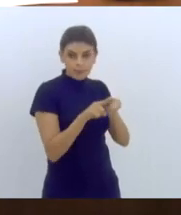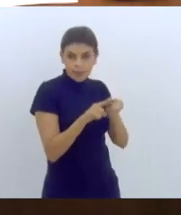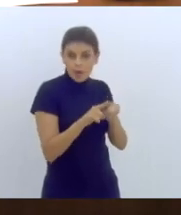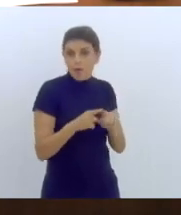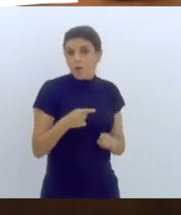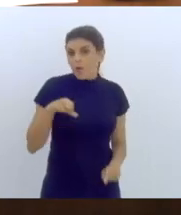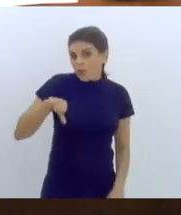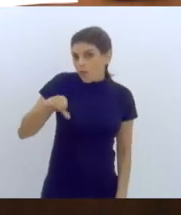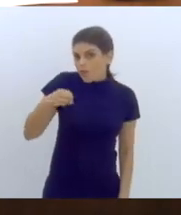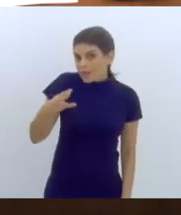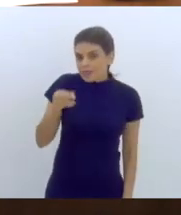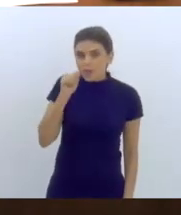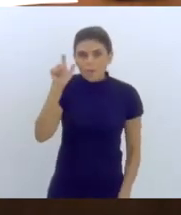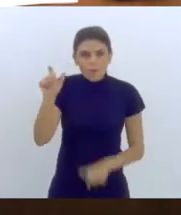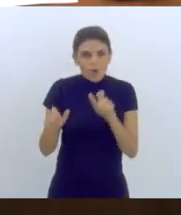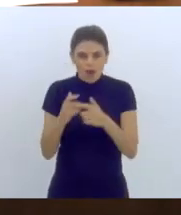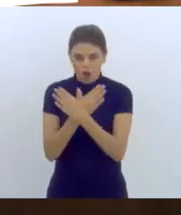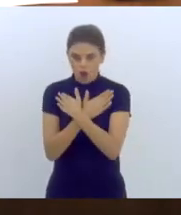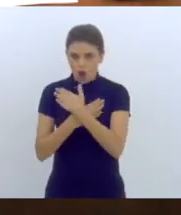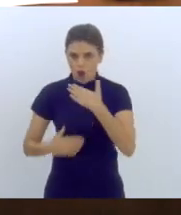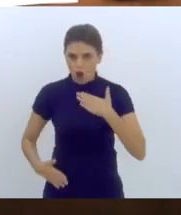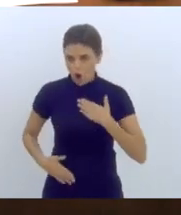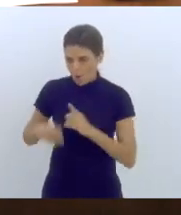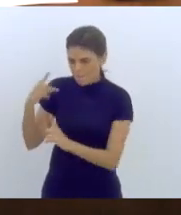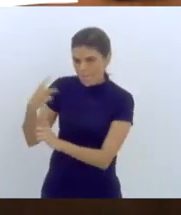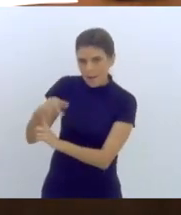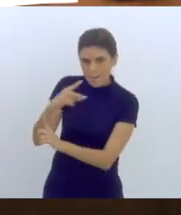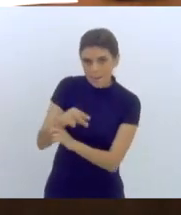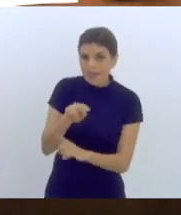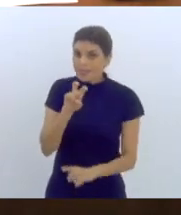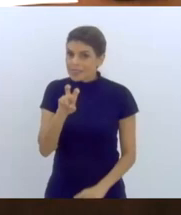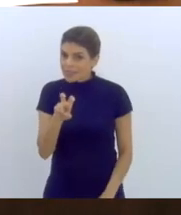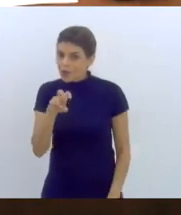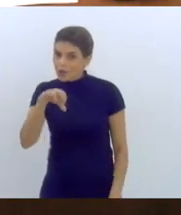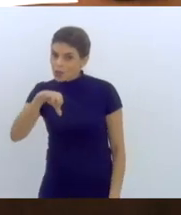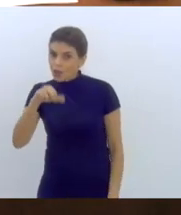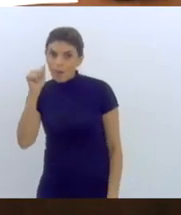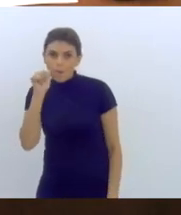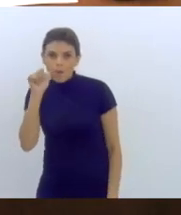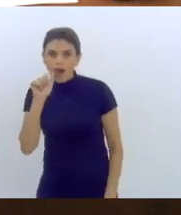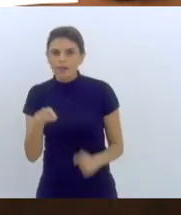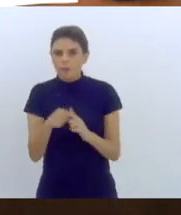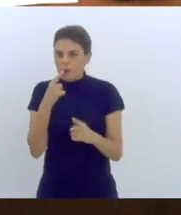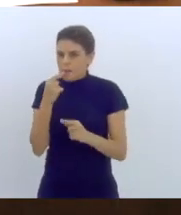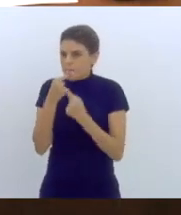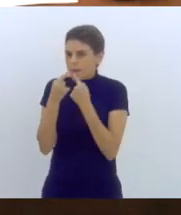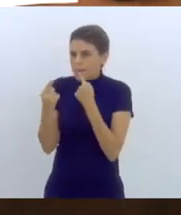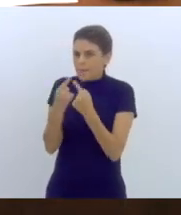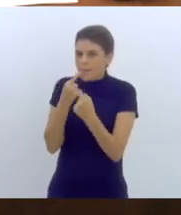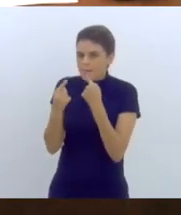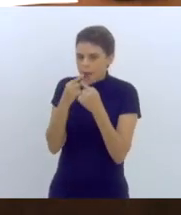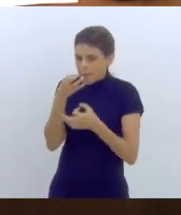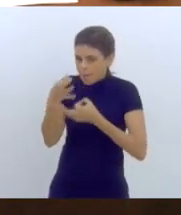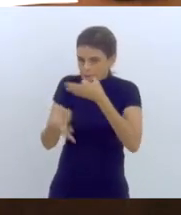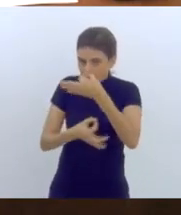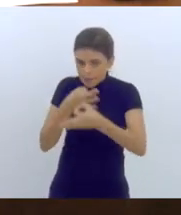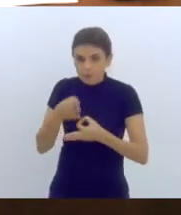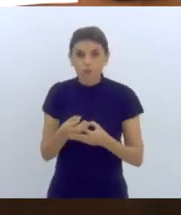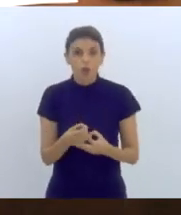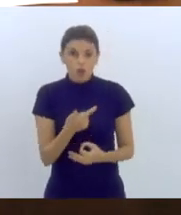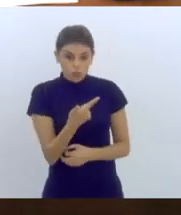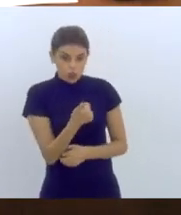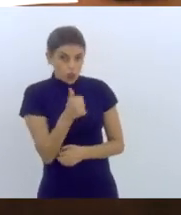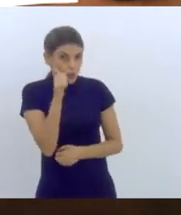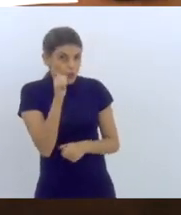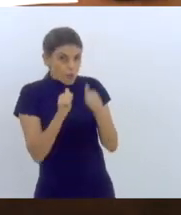lesão corporal, 59 mulheres vítimas de injúria, 12 mulheres vítimas de estupro